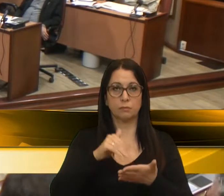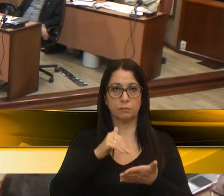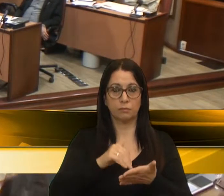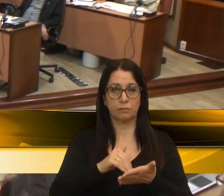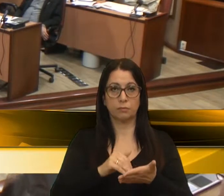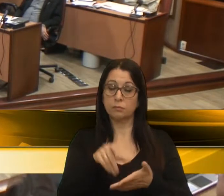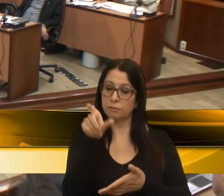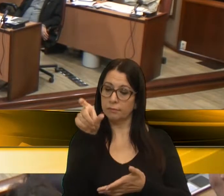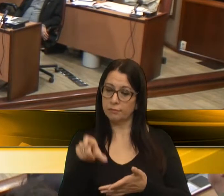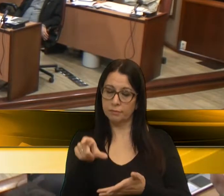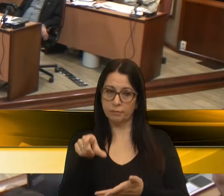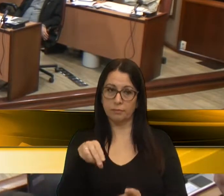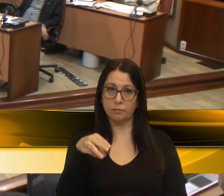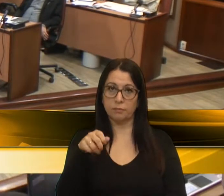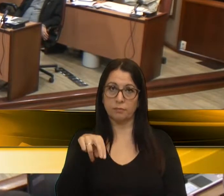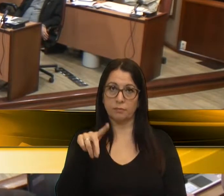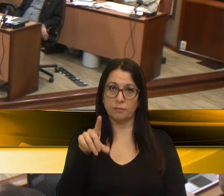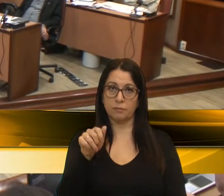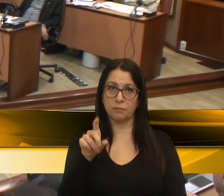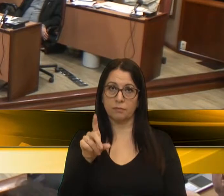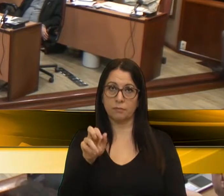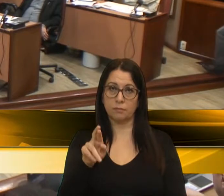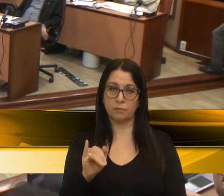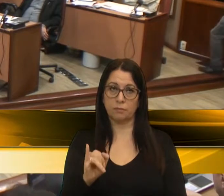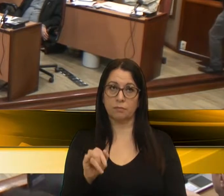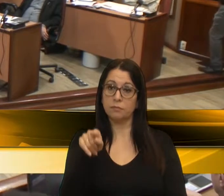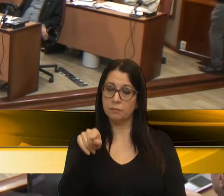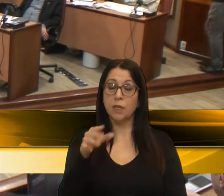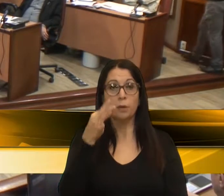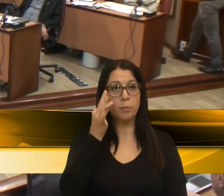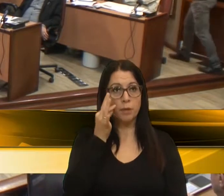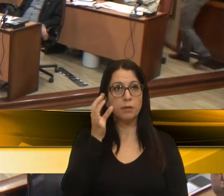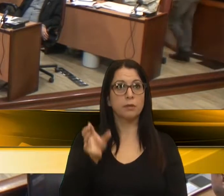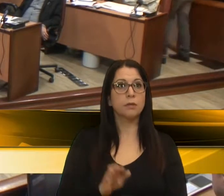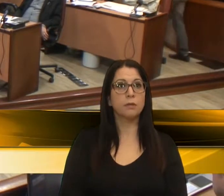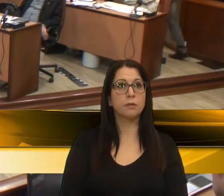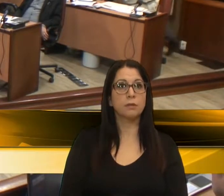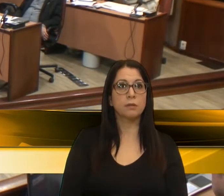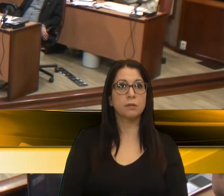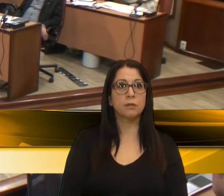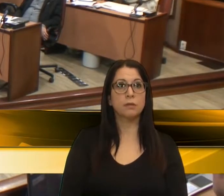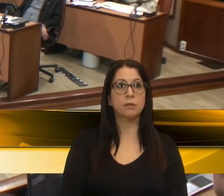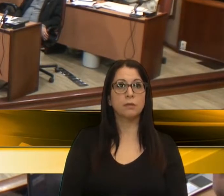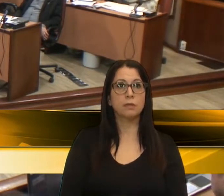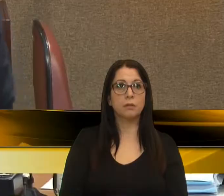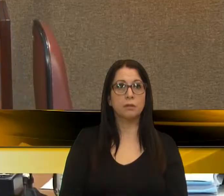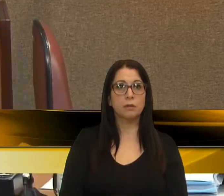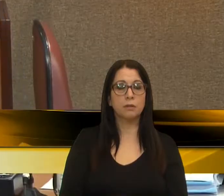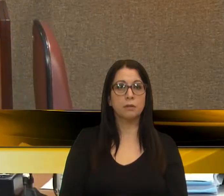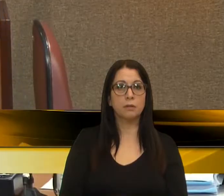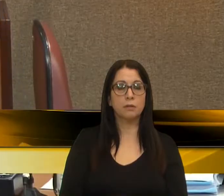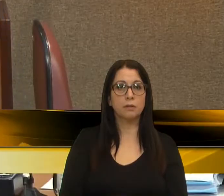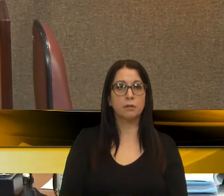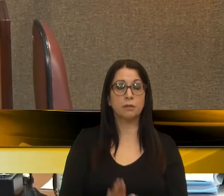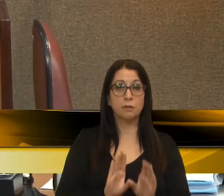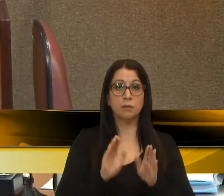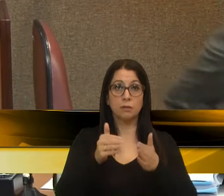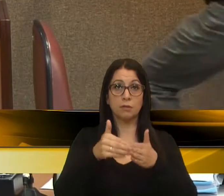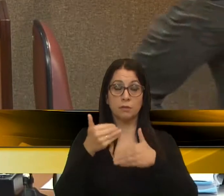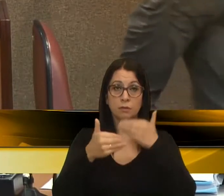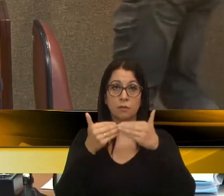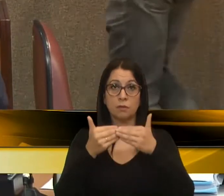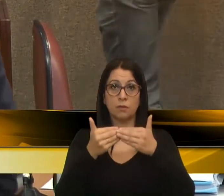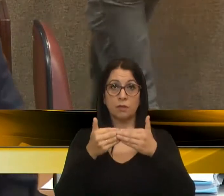Planejamento, Fernando Mondadori, a sua presença. Nesse sentido, a Comissão de